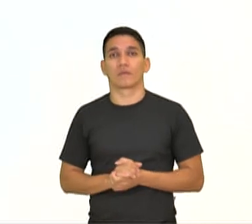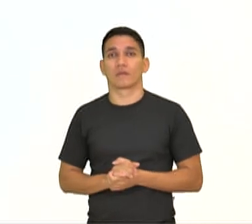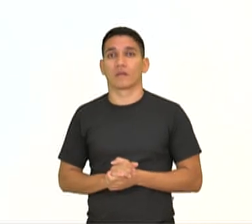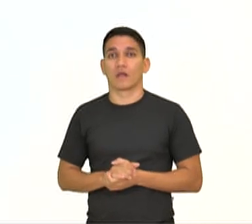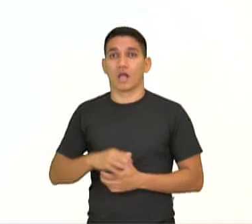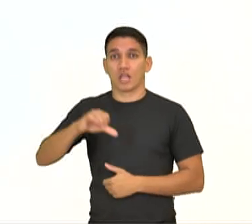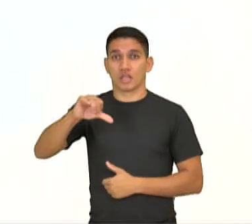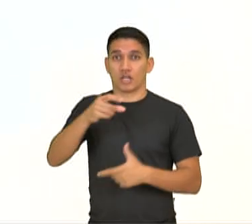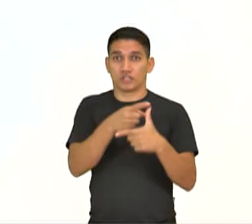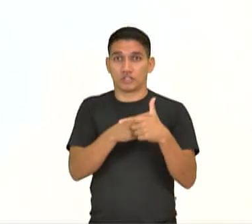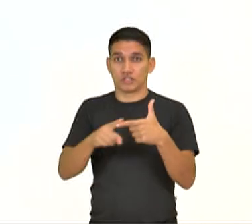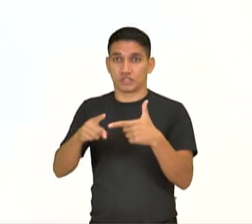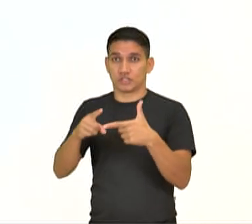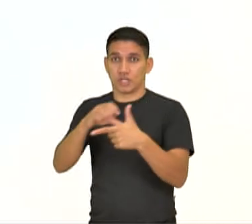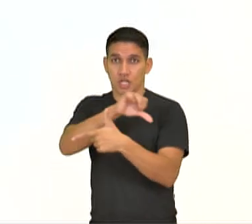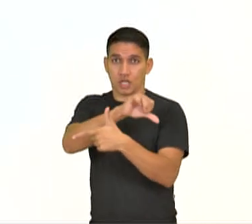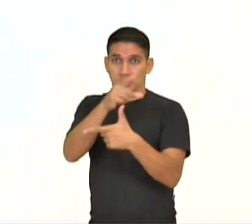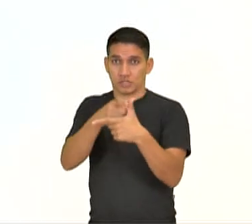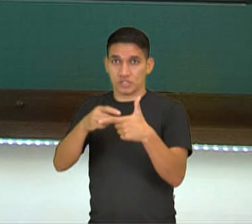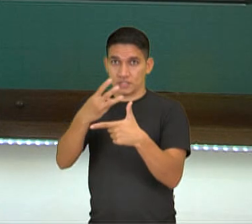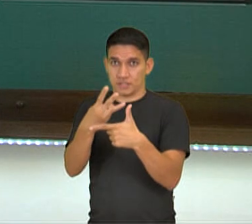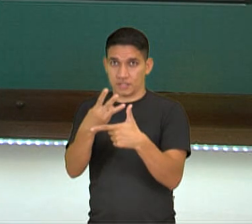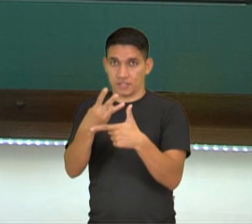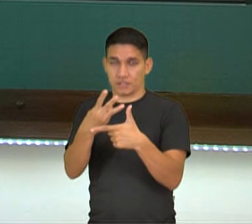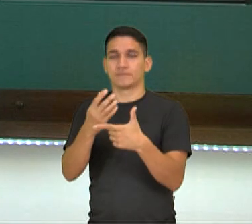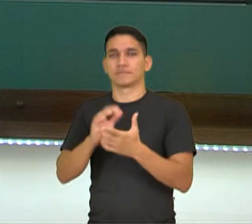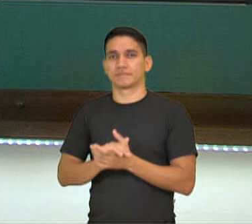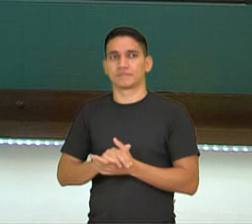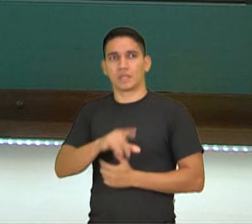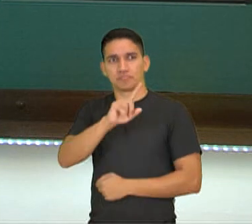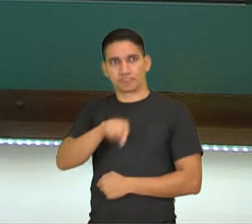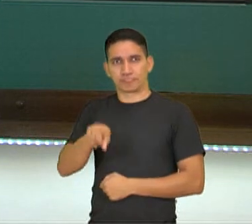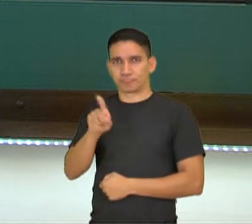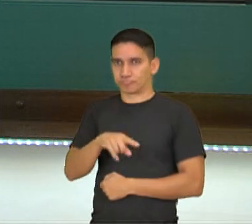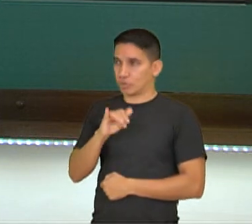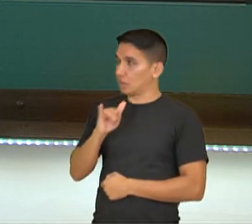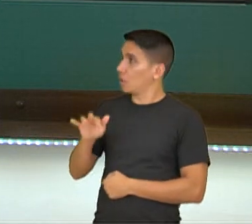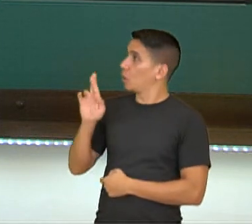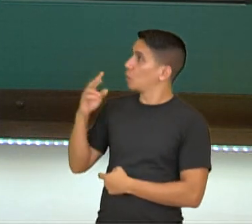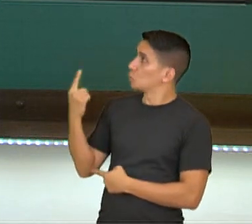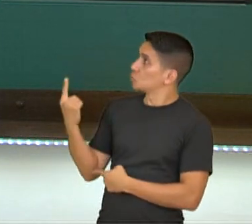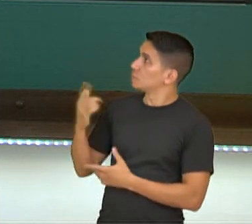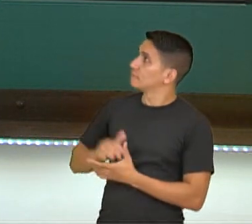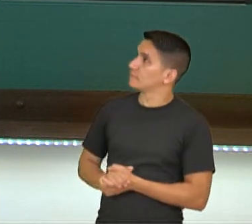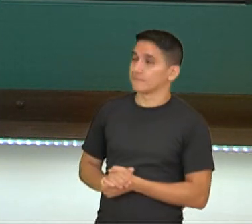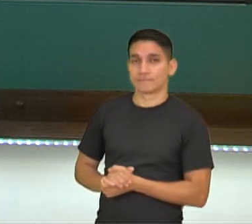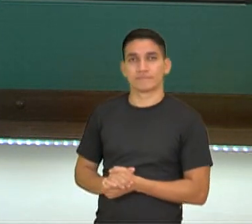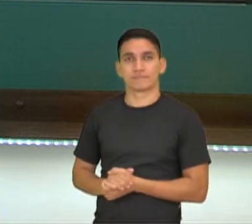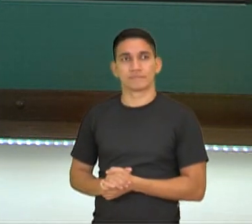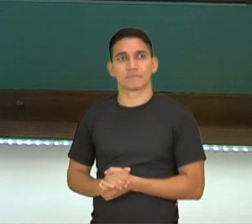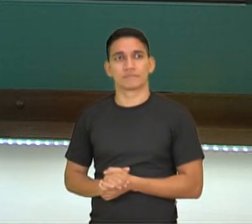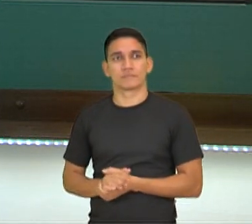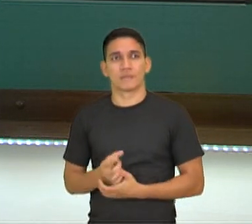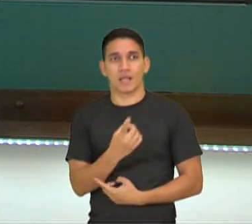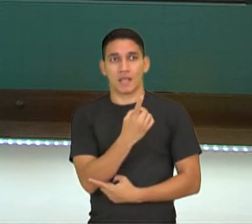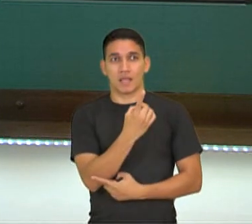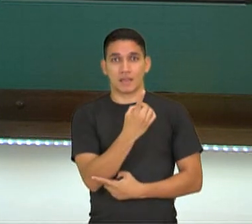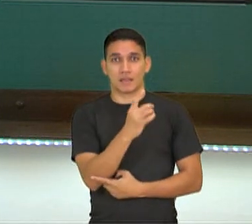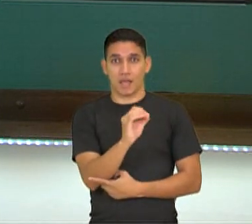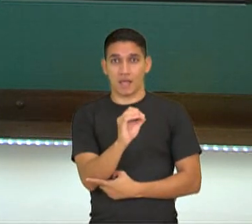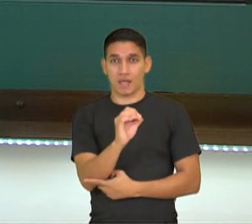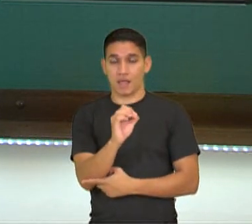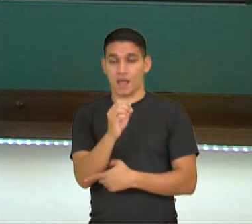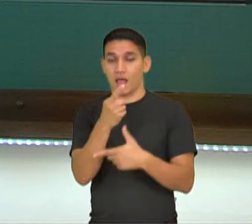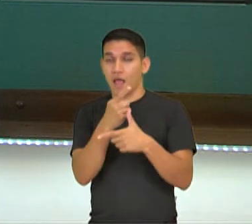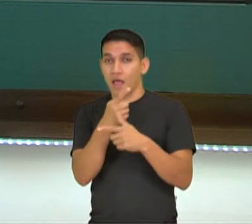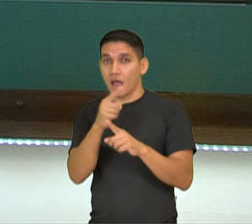quadrado, que fica 9. Cancela, dá 1, né? O 10 elevado a menos 2 também leva ao quadrado. Repete a base,